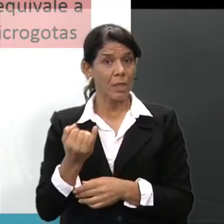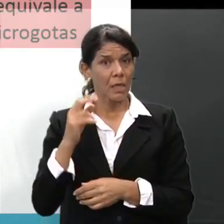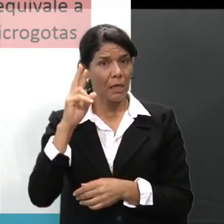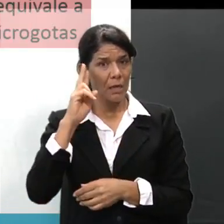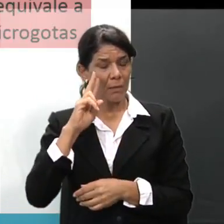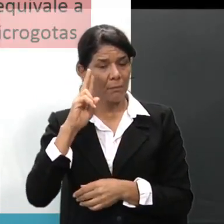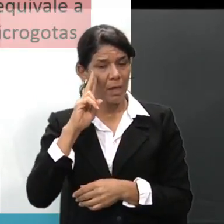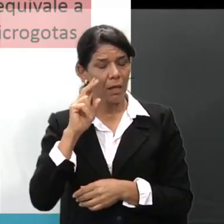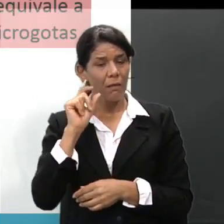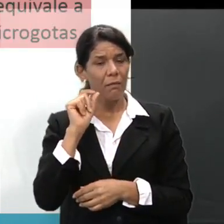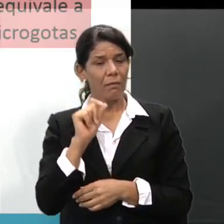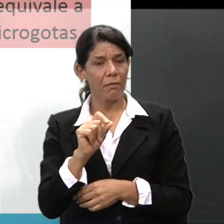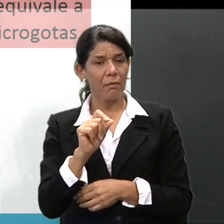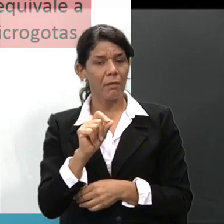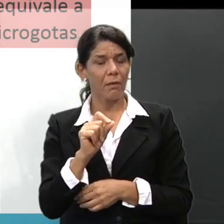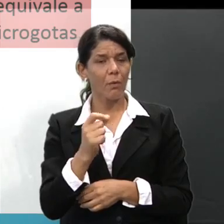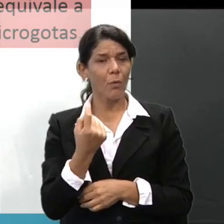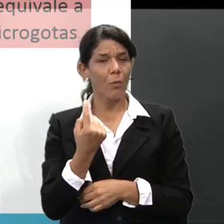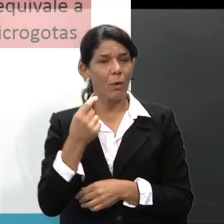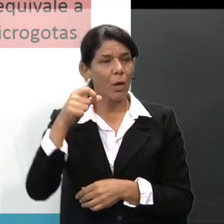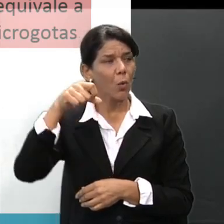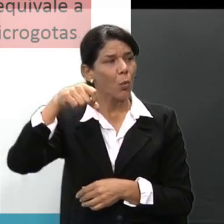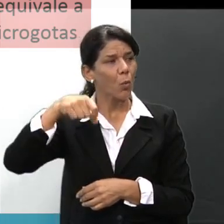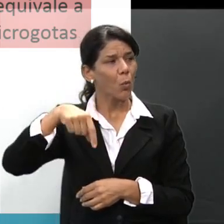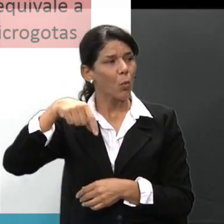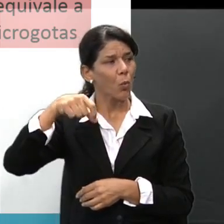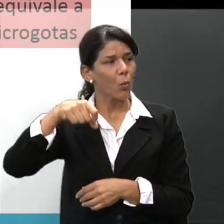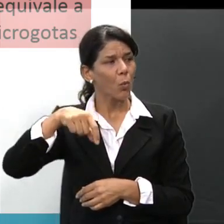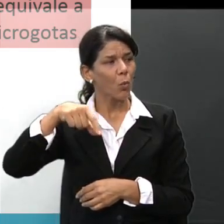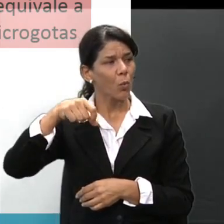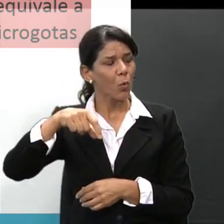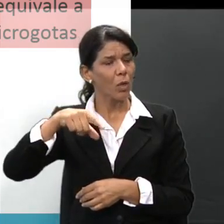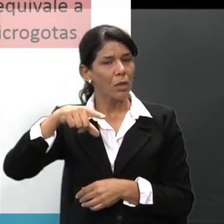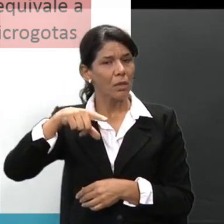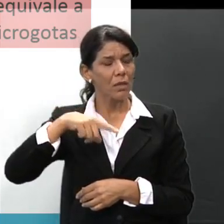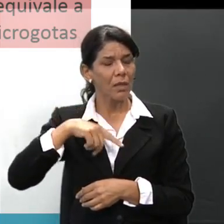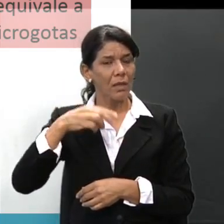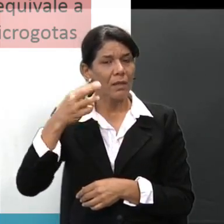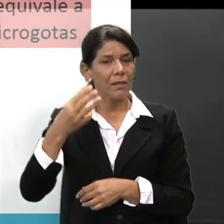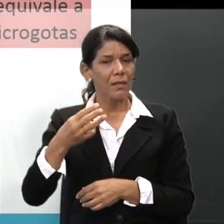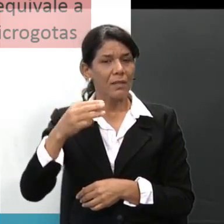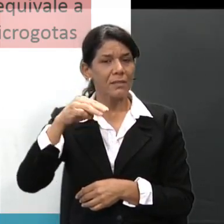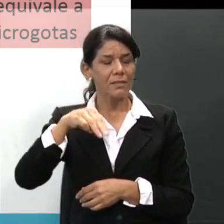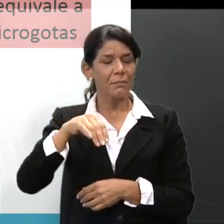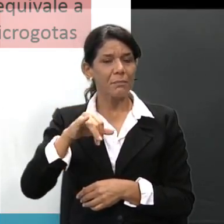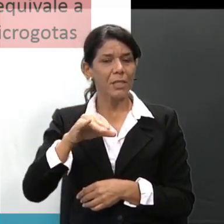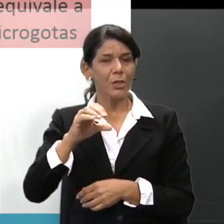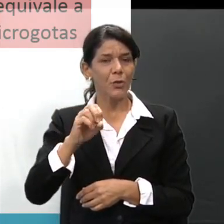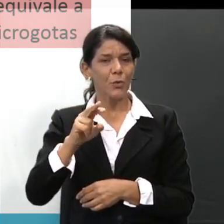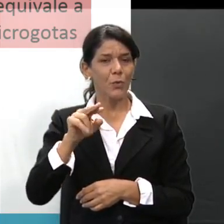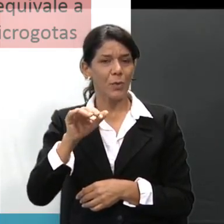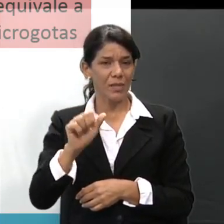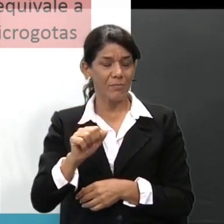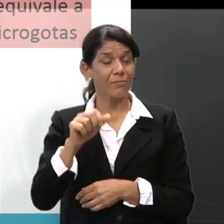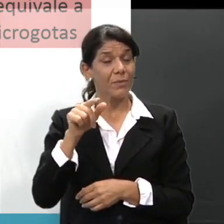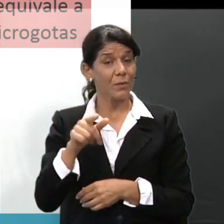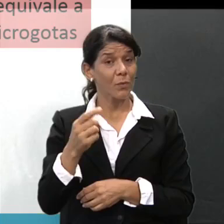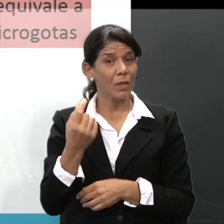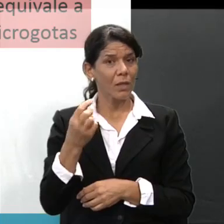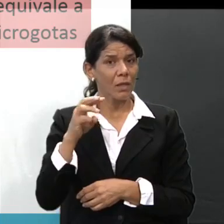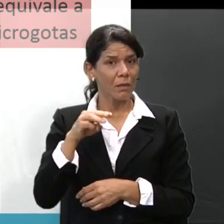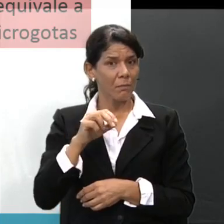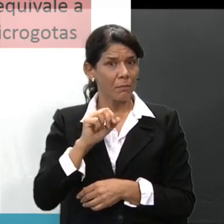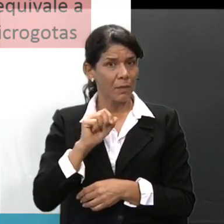lembrar, aluno, que uma gota equivale a 3 microgotas e que 1